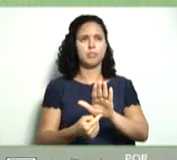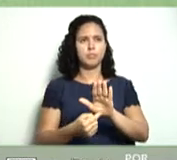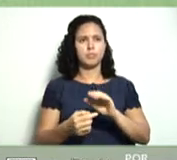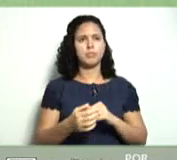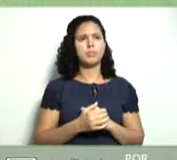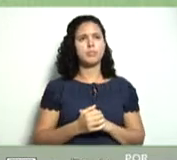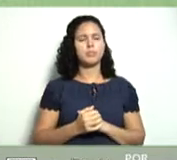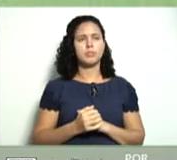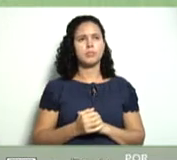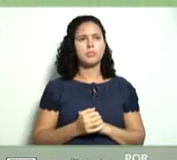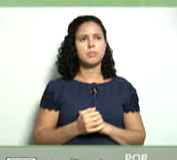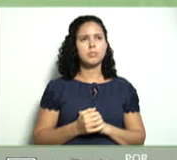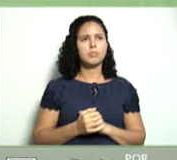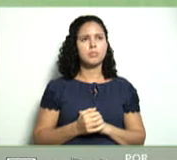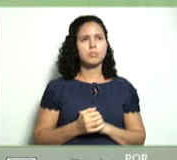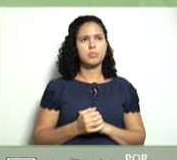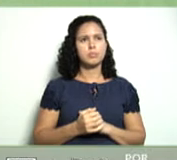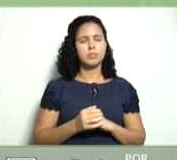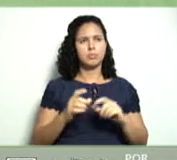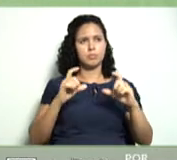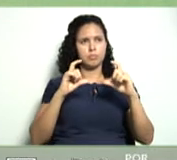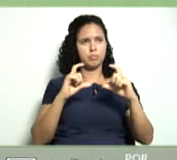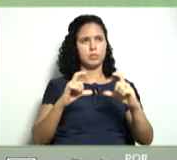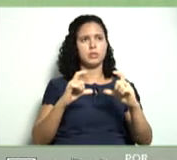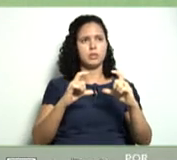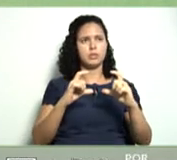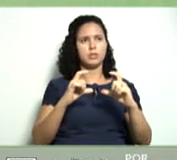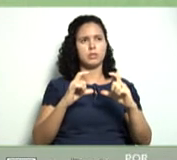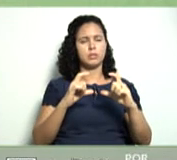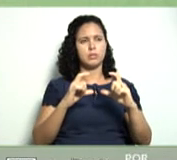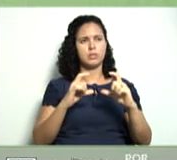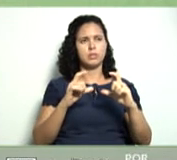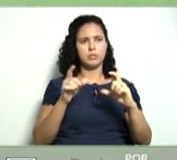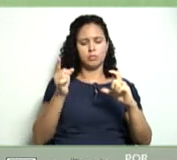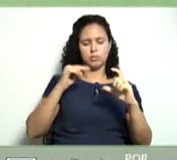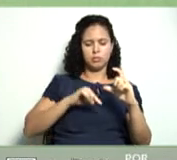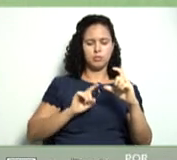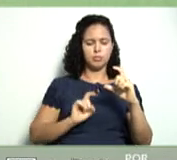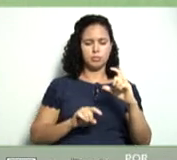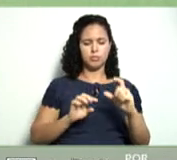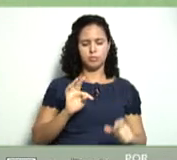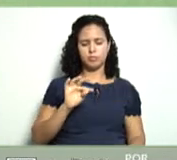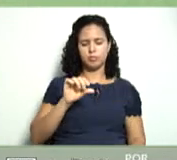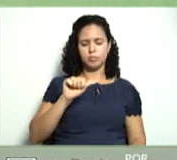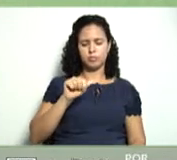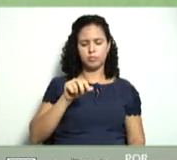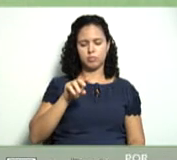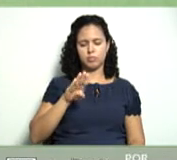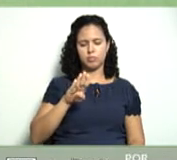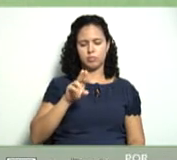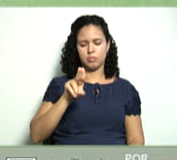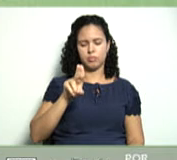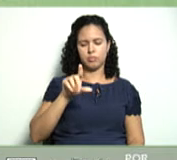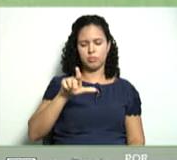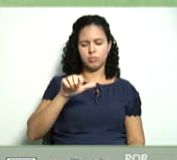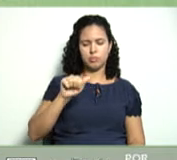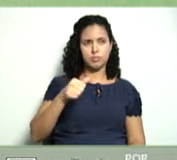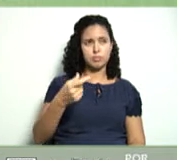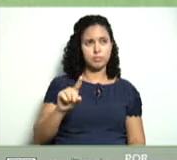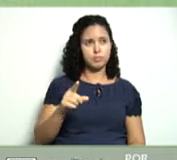recurso o parágrafo não é isso 'ela entabulação o que eu quero que vocês observam que